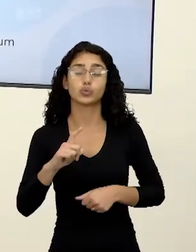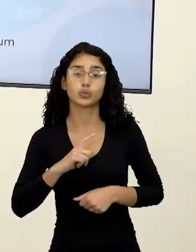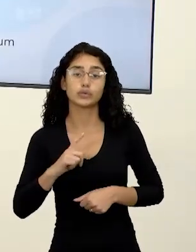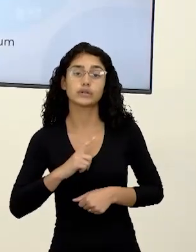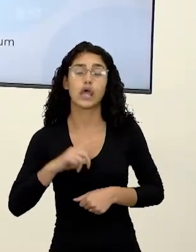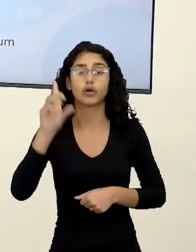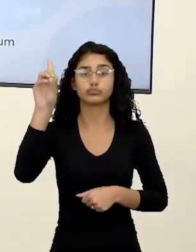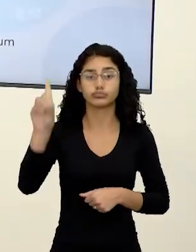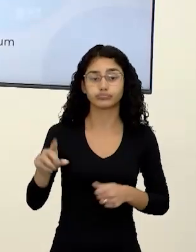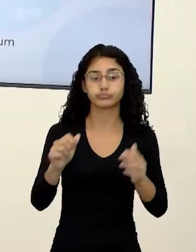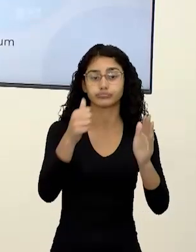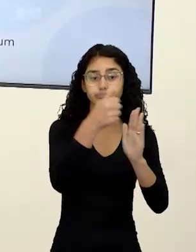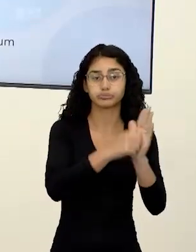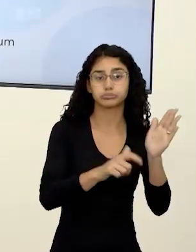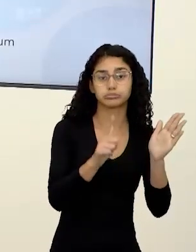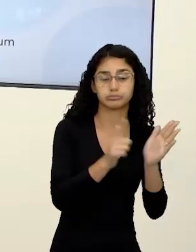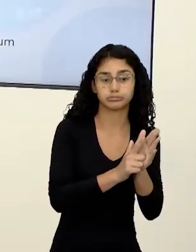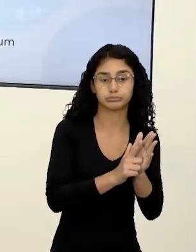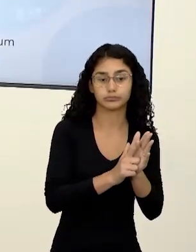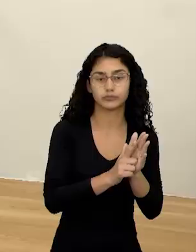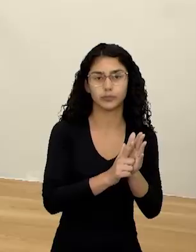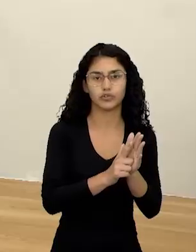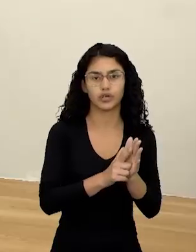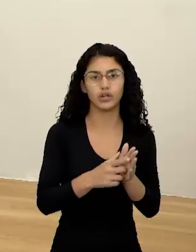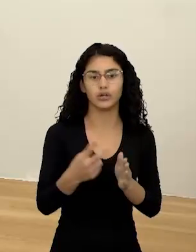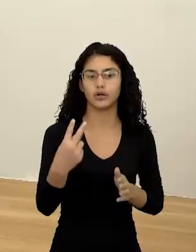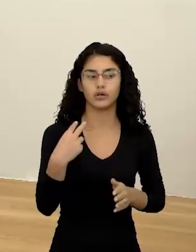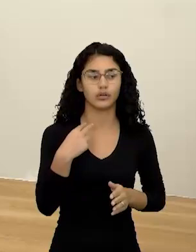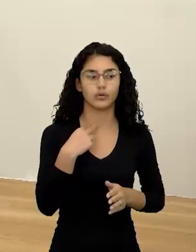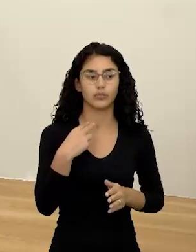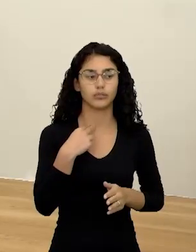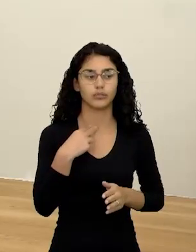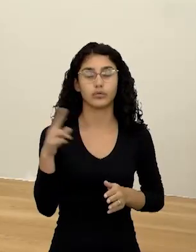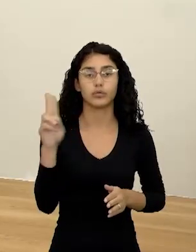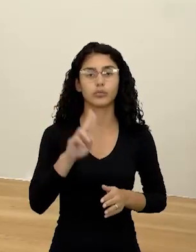Certo. Então quer dizer que eu não posso usar nada? Sim.